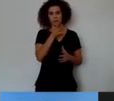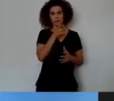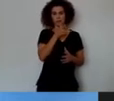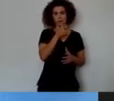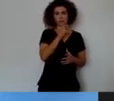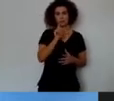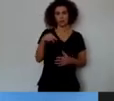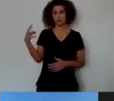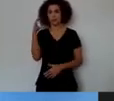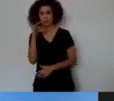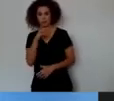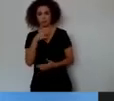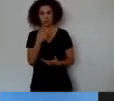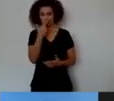pouquinho.